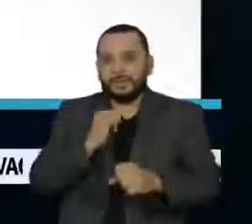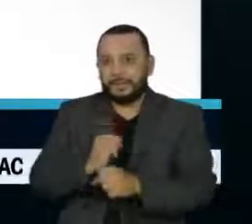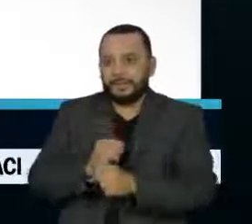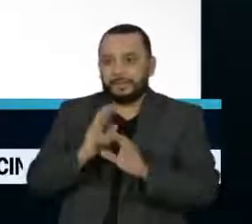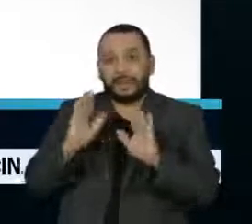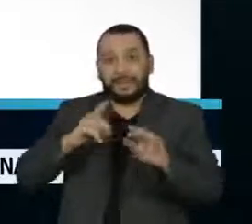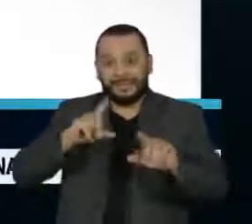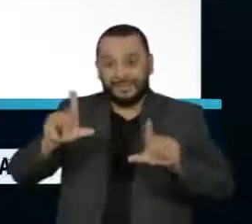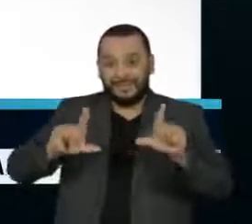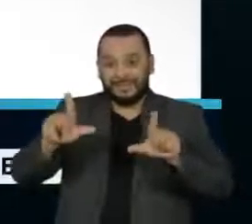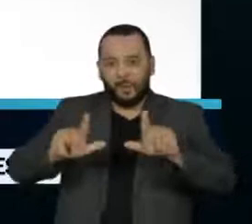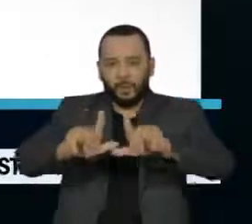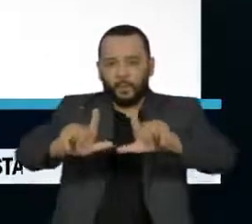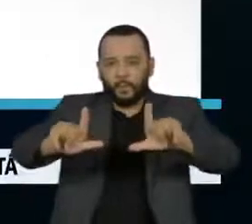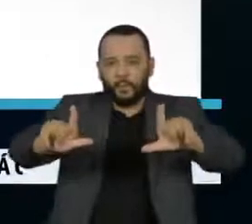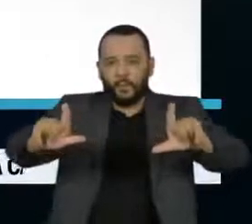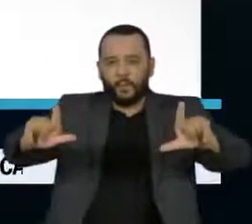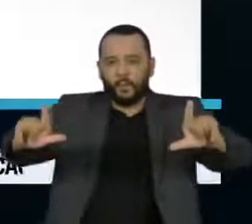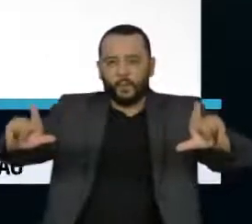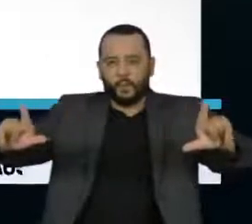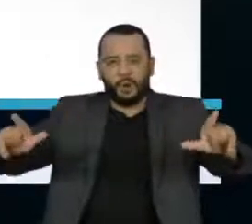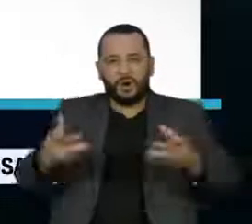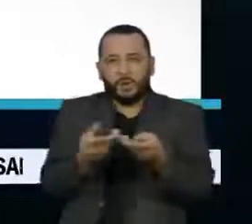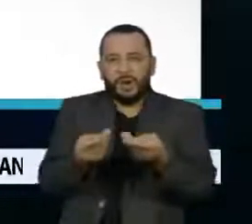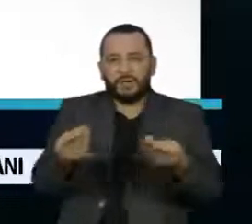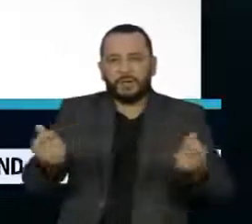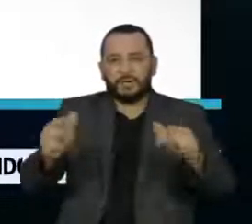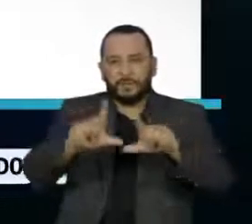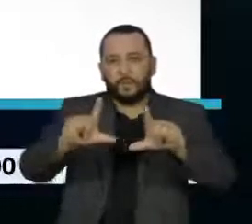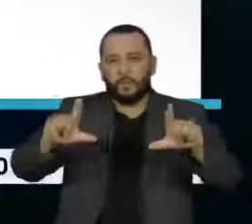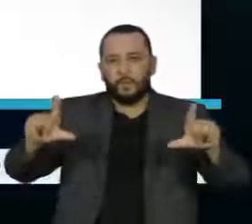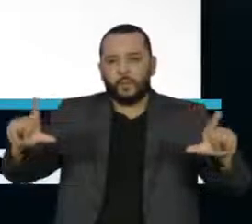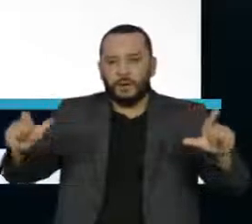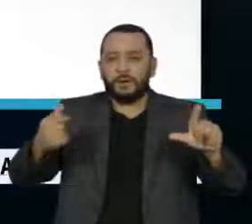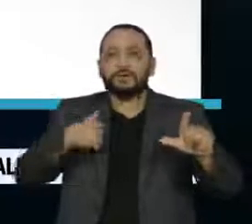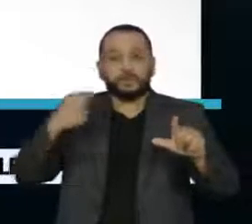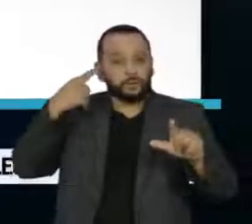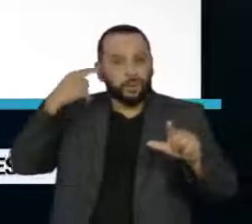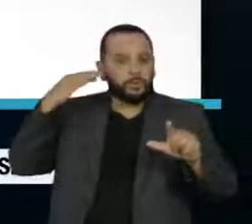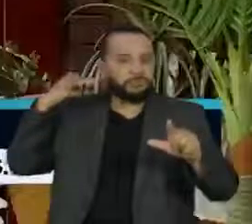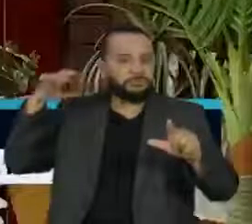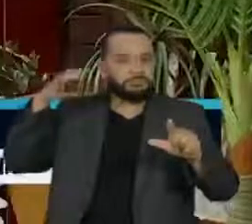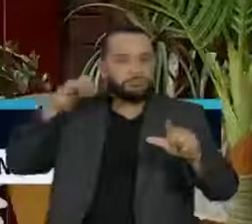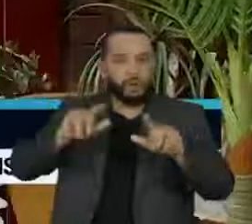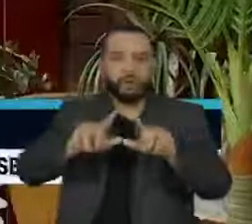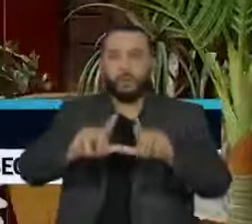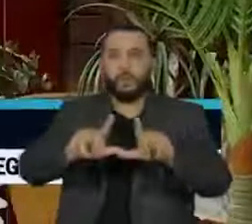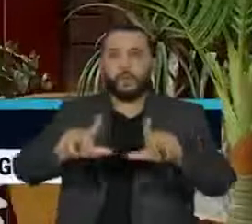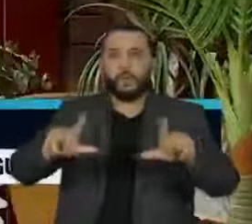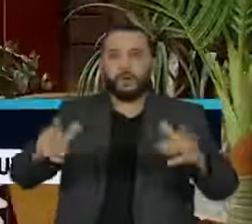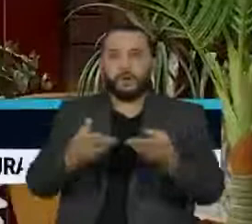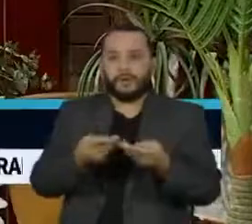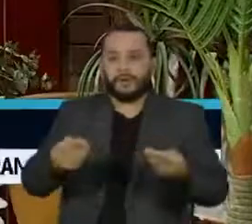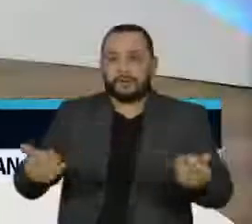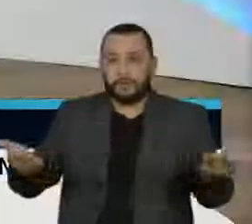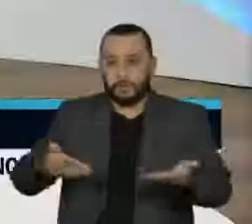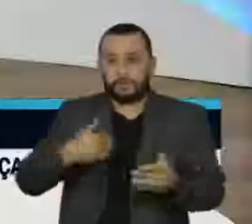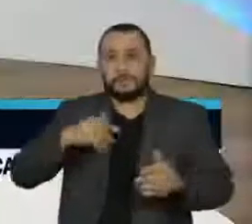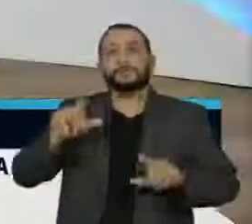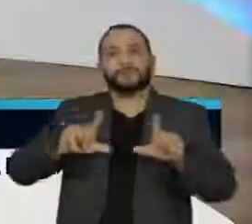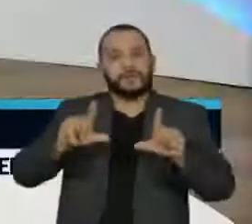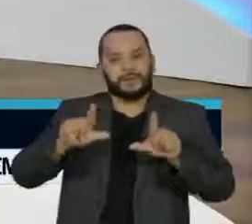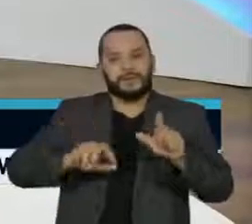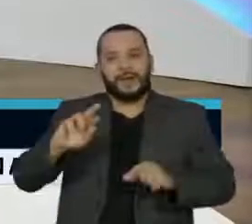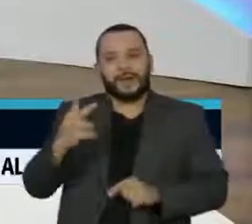anos 2000, imagem e som em alta definição começaram a fazer parte do dia a dia dos brasileiros. Hoje, a TV HD está em todo o